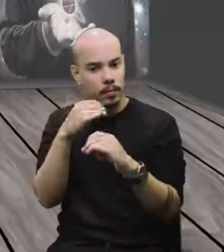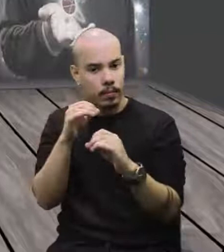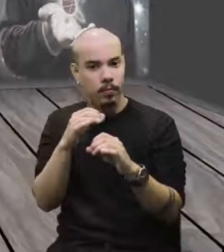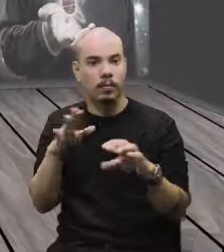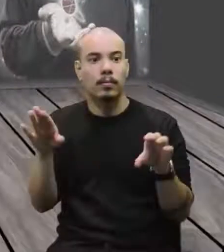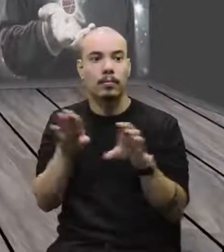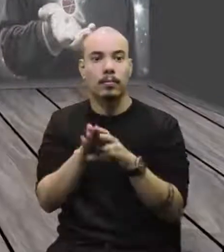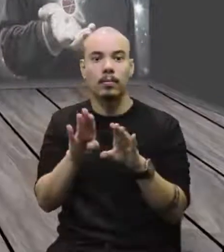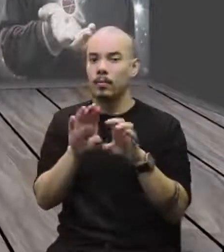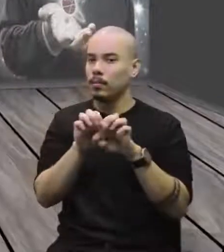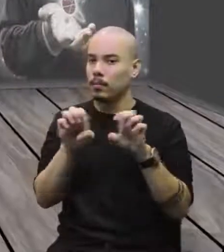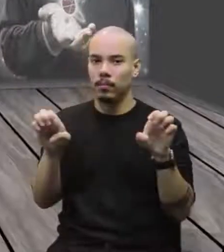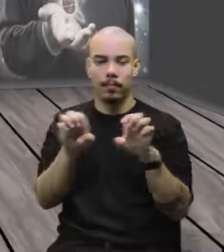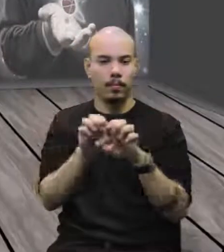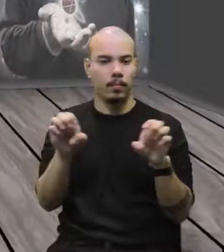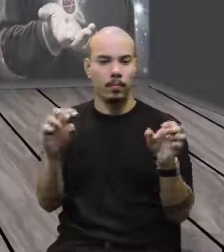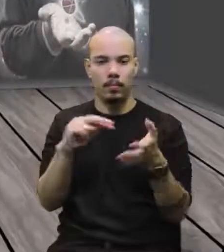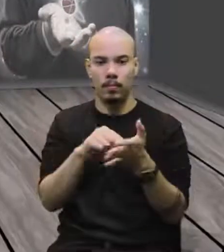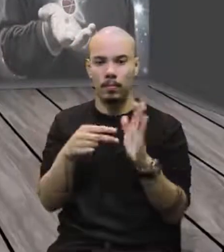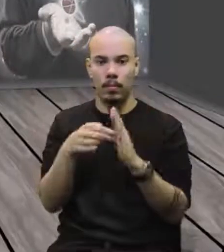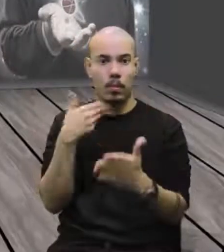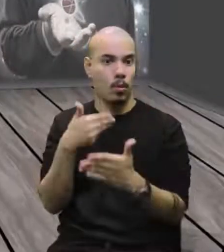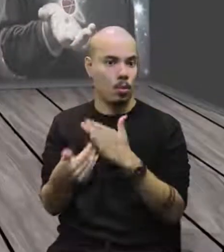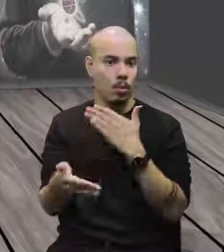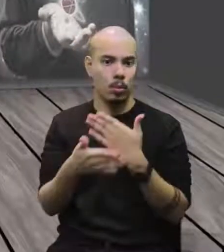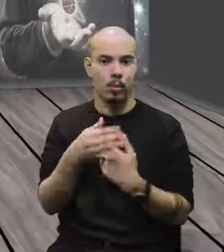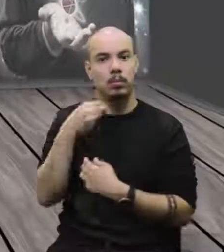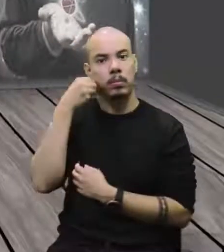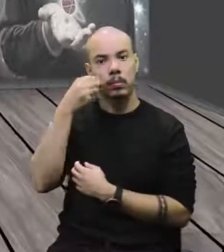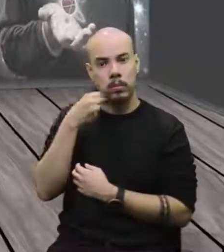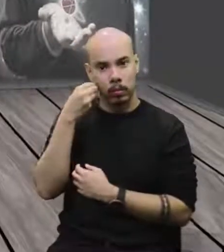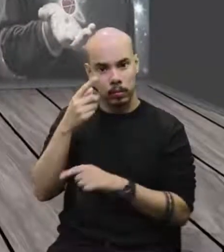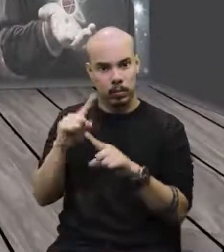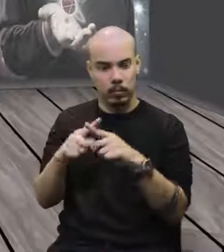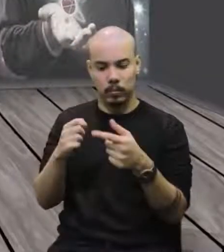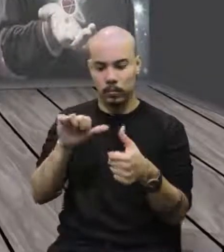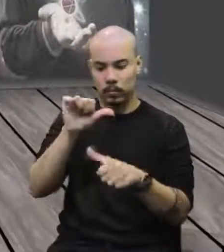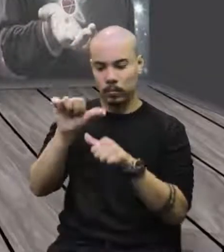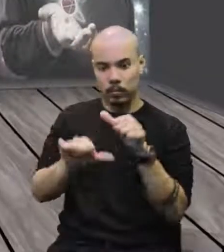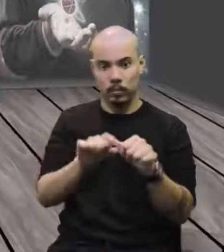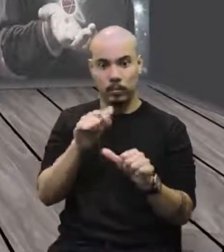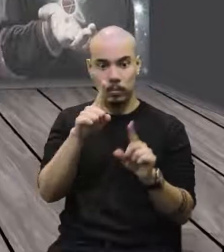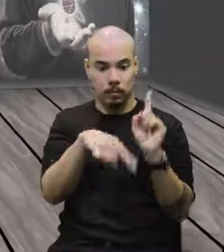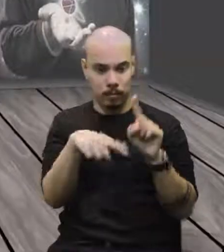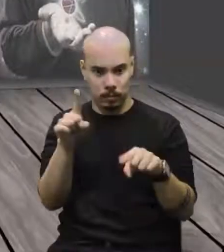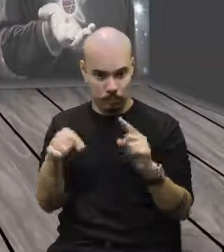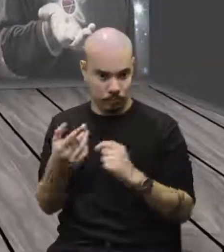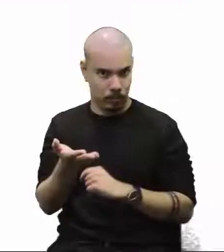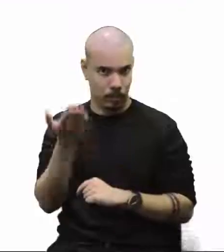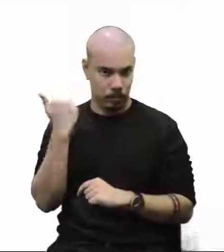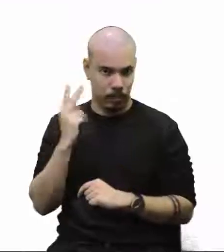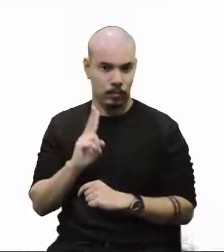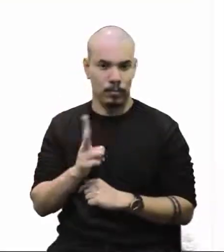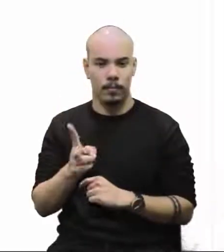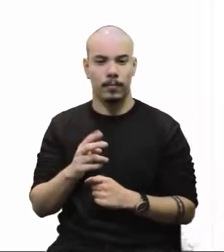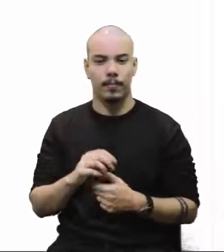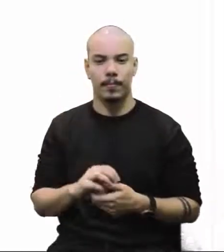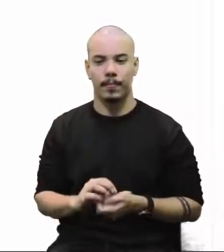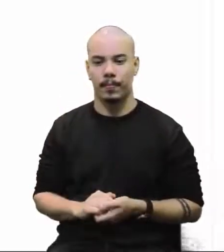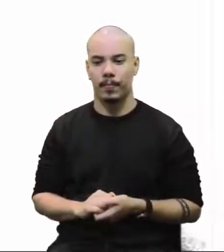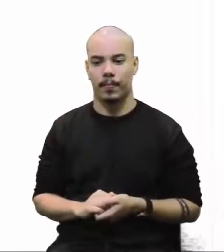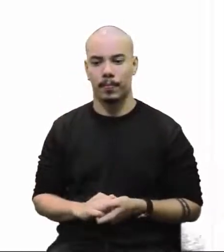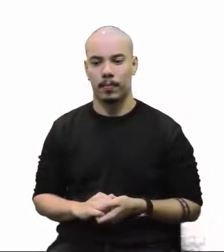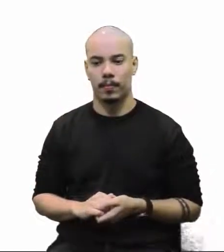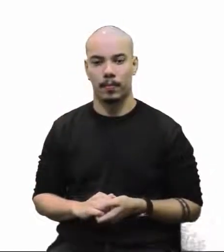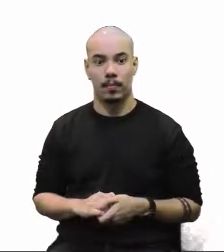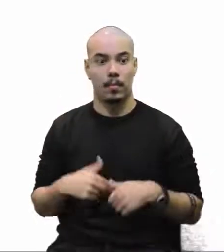valer para qualquer experimento que você fizer. Só como falou, só vai mudar as variáveis, né? Vamos lá, continuando? Então, aí